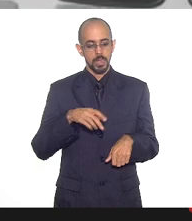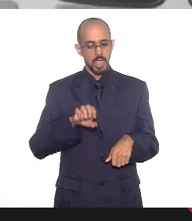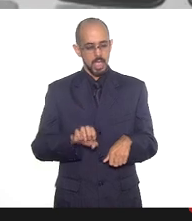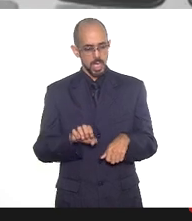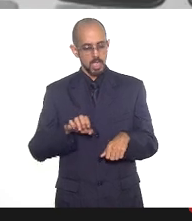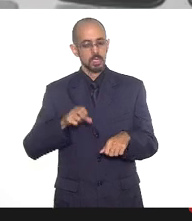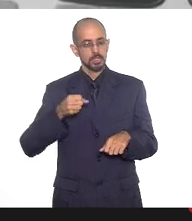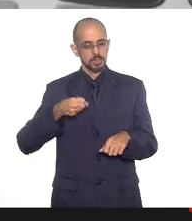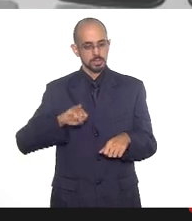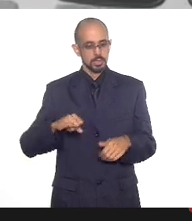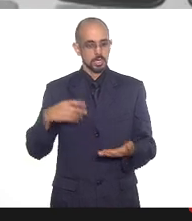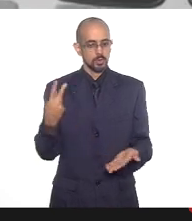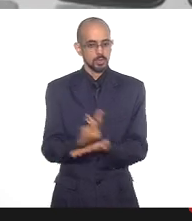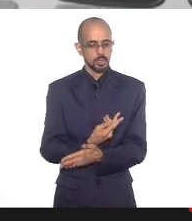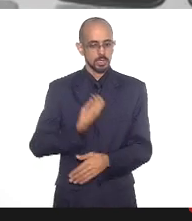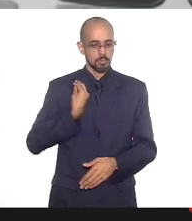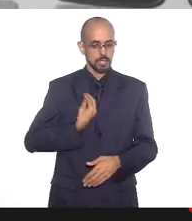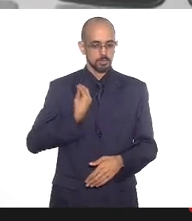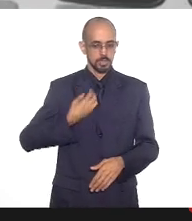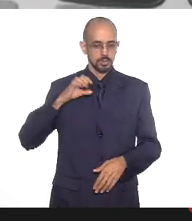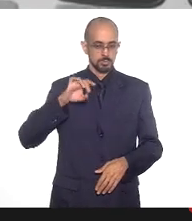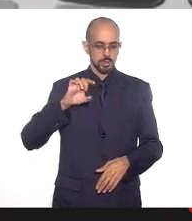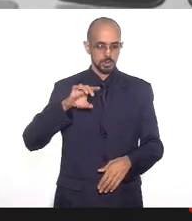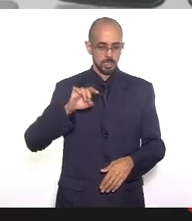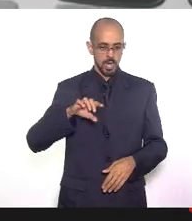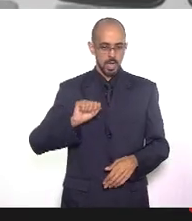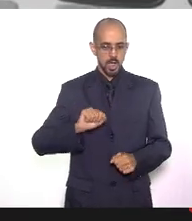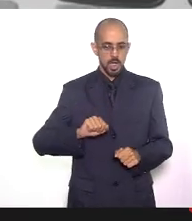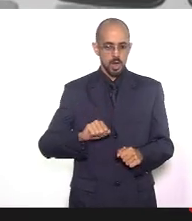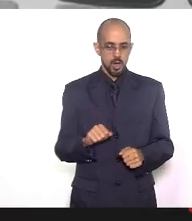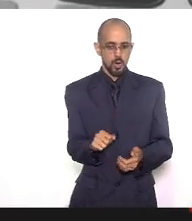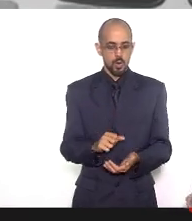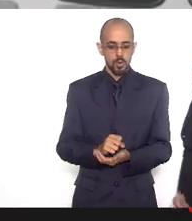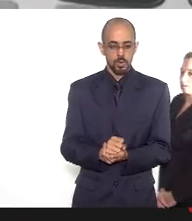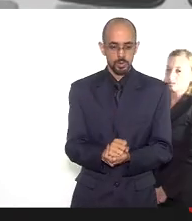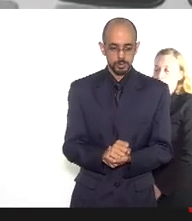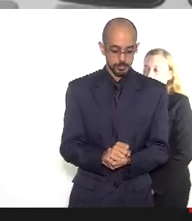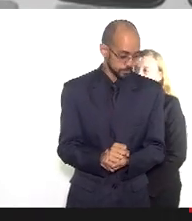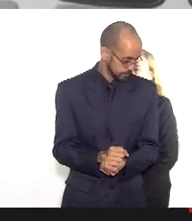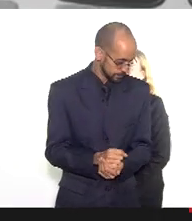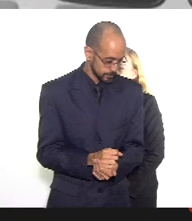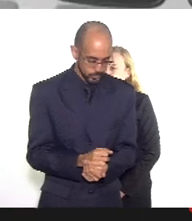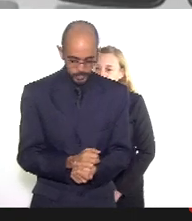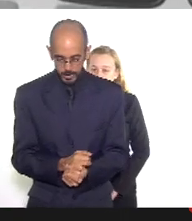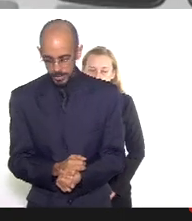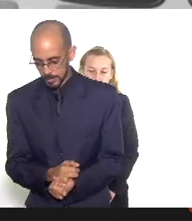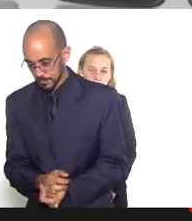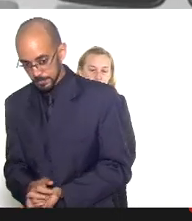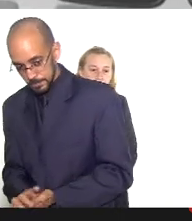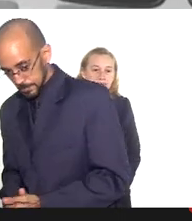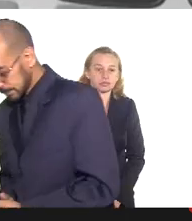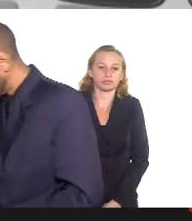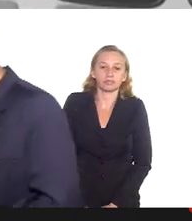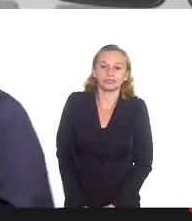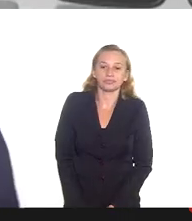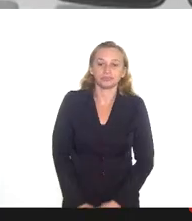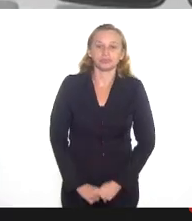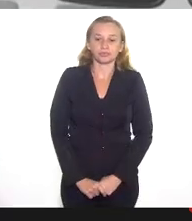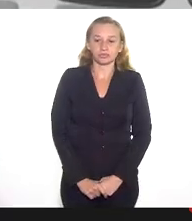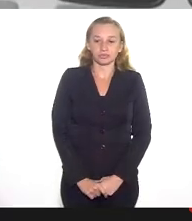houver gatilho para a PE, para essa parcela de participação correspondente ao campo em